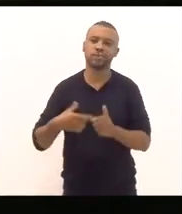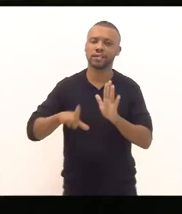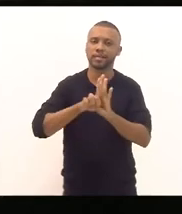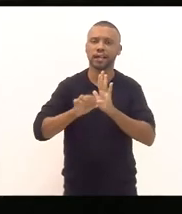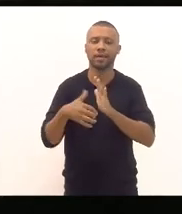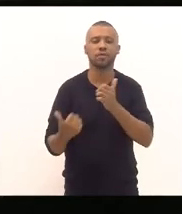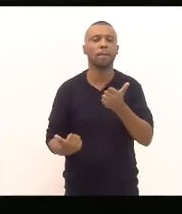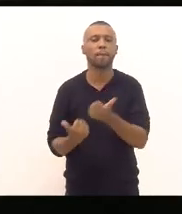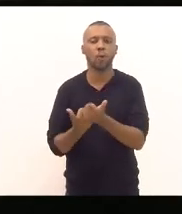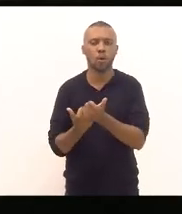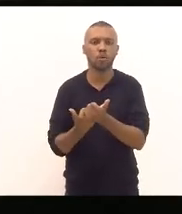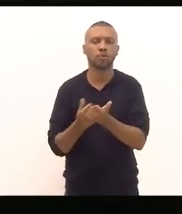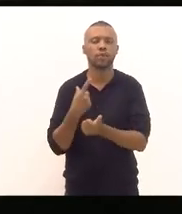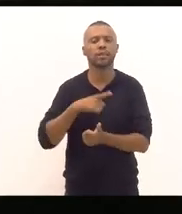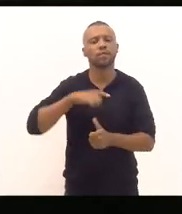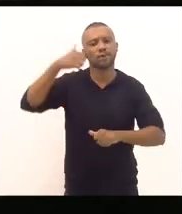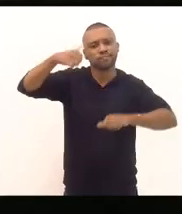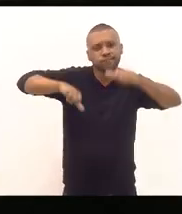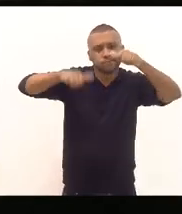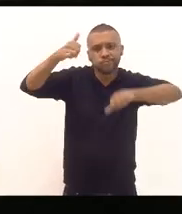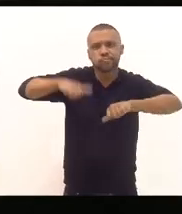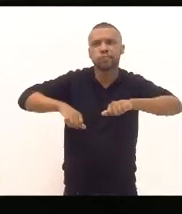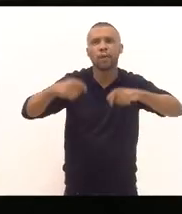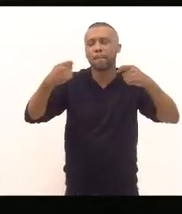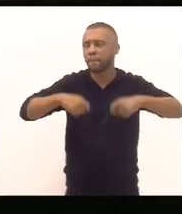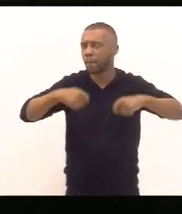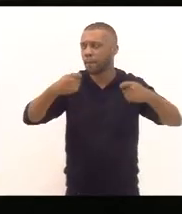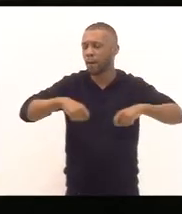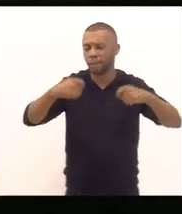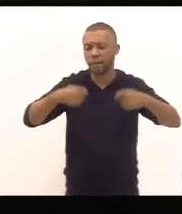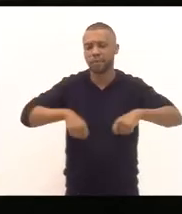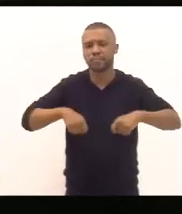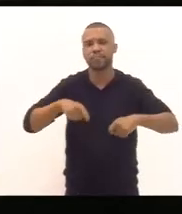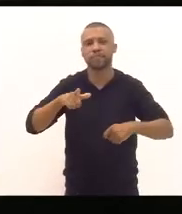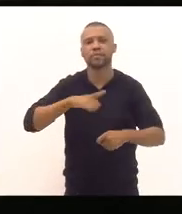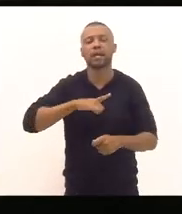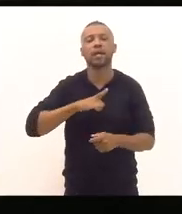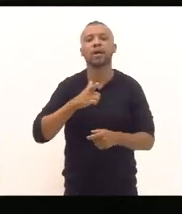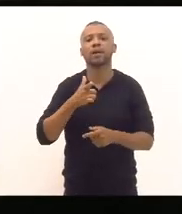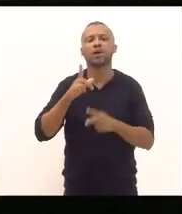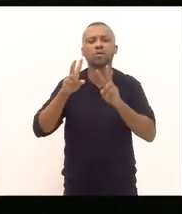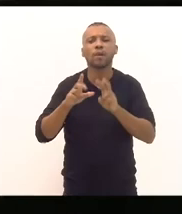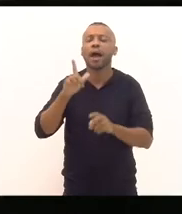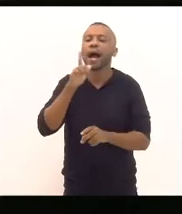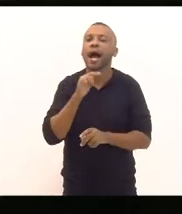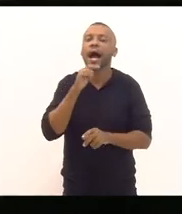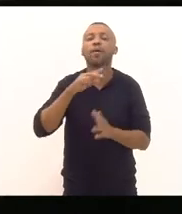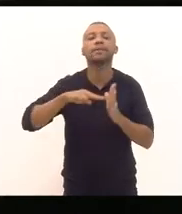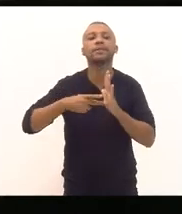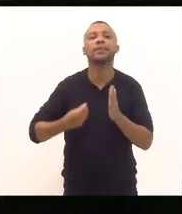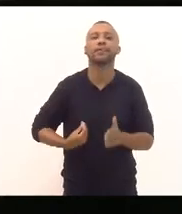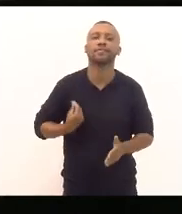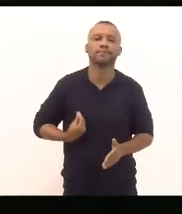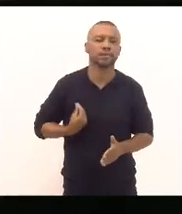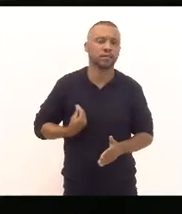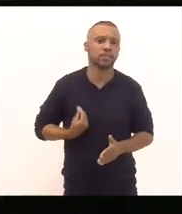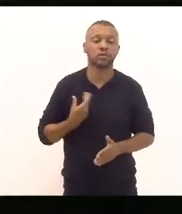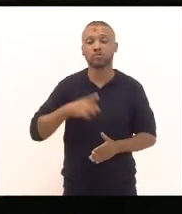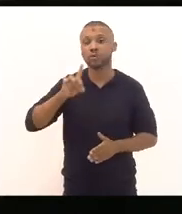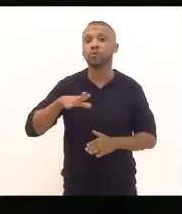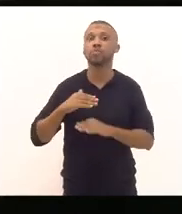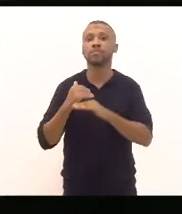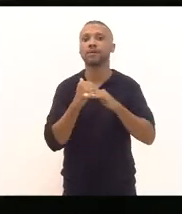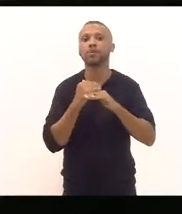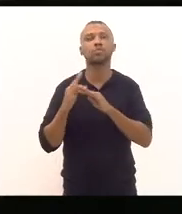né nas suas observações nas suas necessidades é do dia a dia e a questão da água água é vida a água é um direito universal